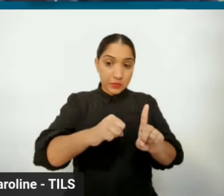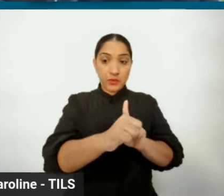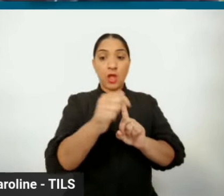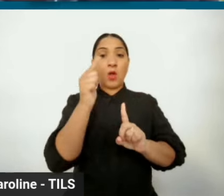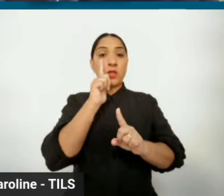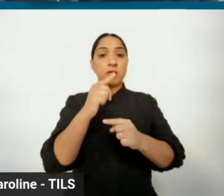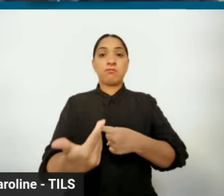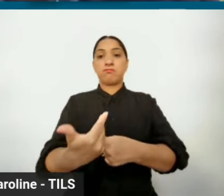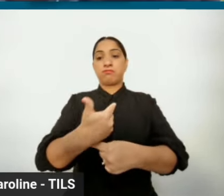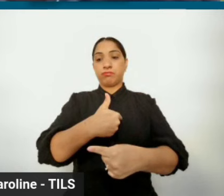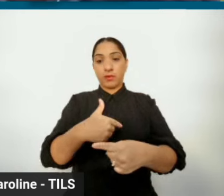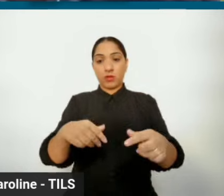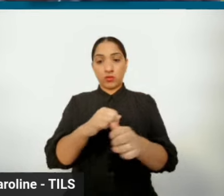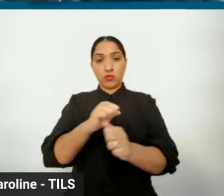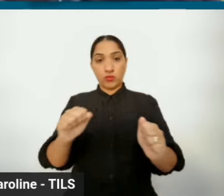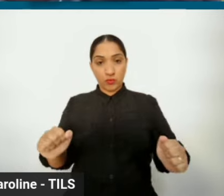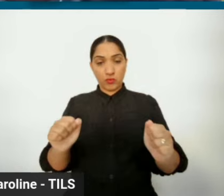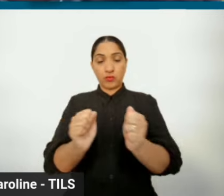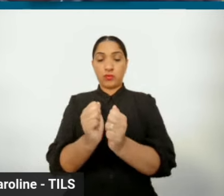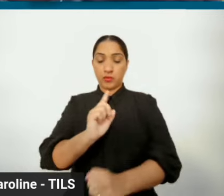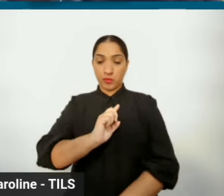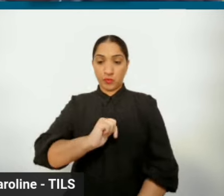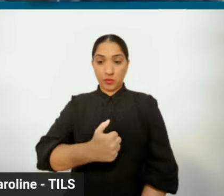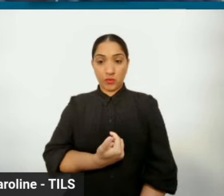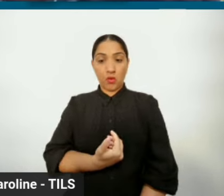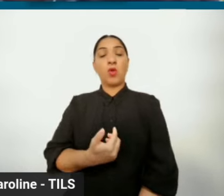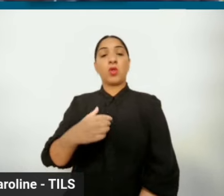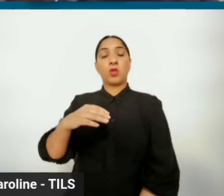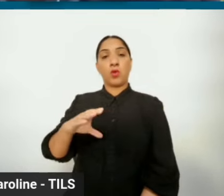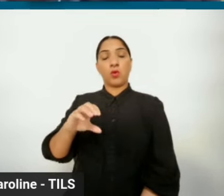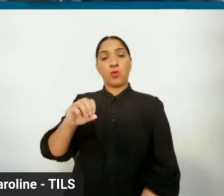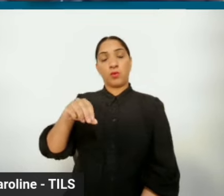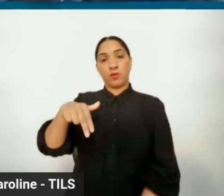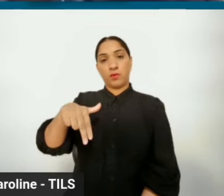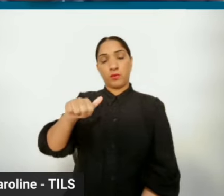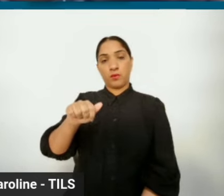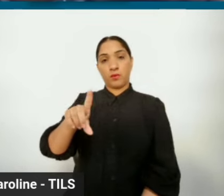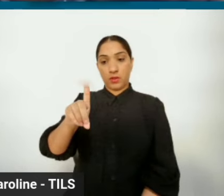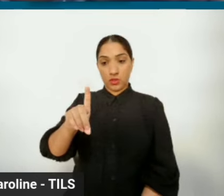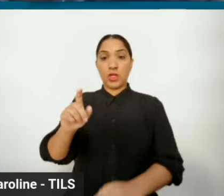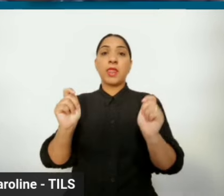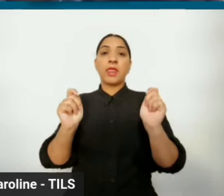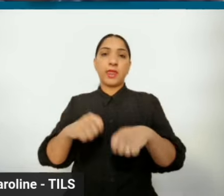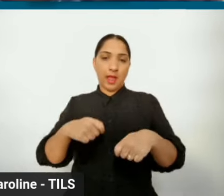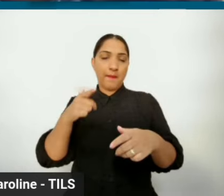atuação do CONAD. Foi possível revogar o decreto